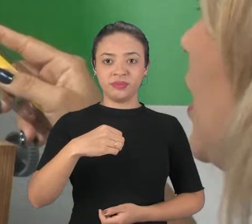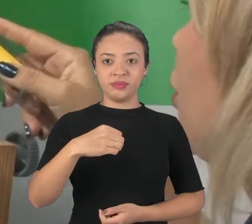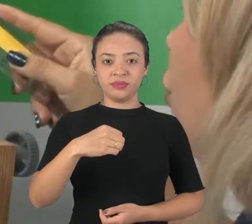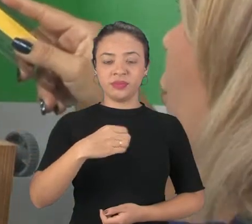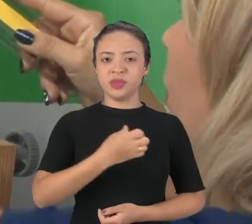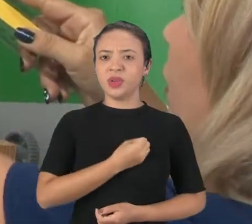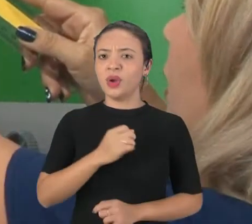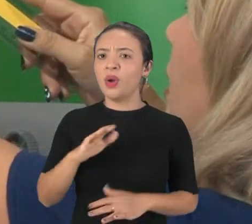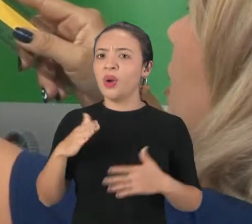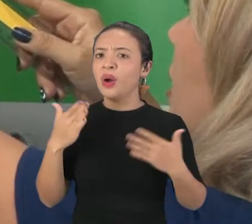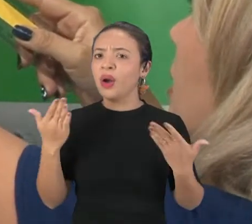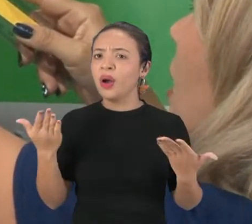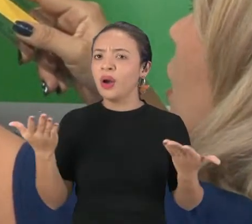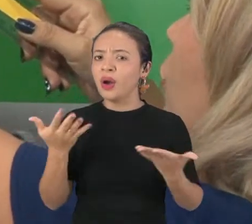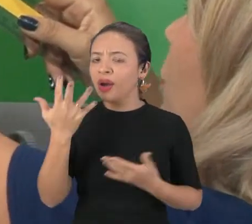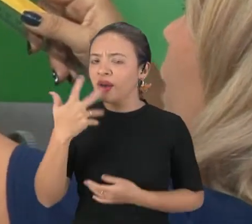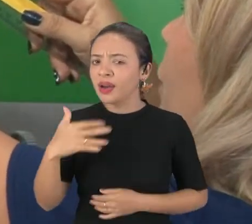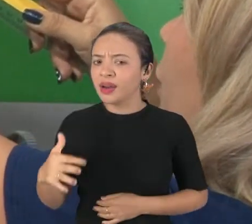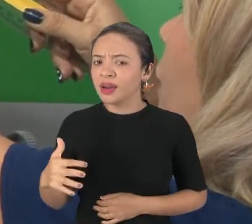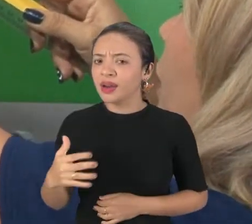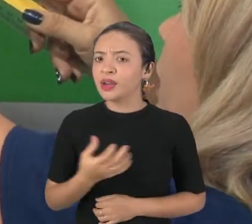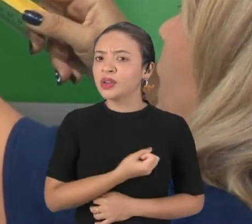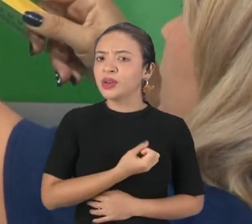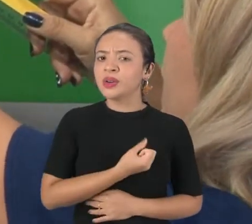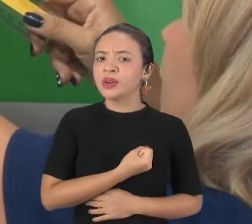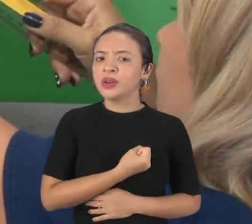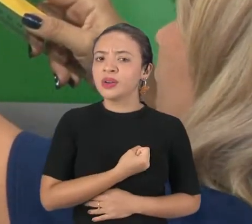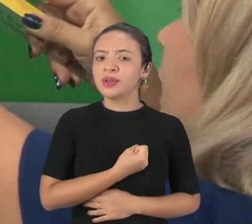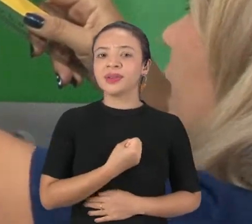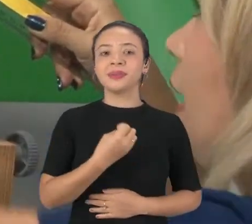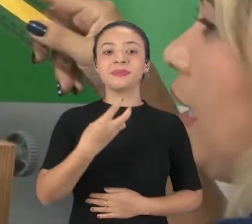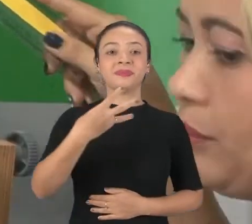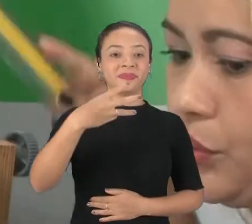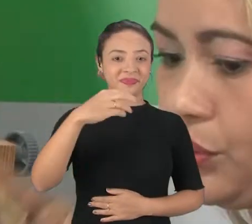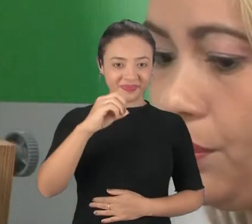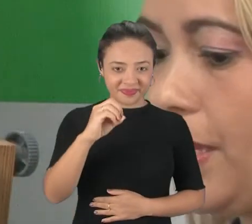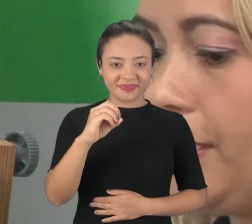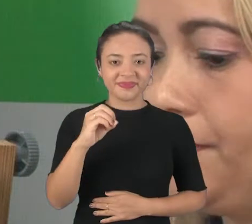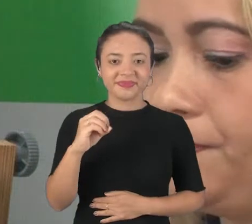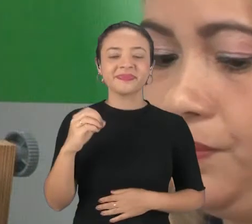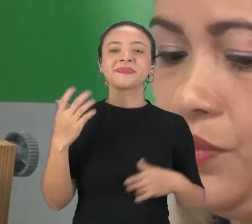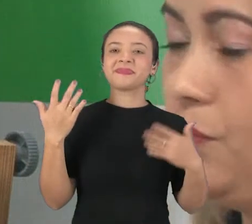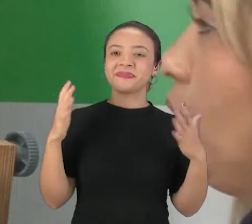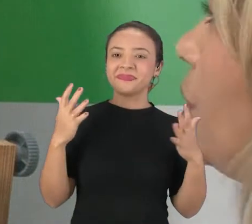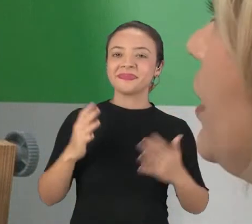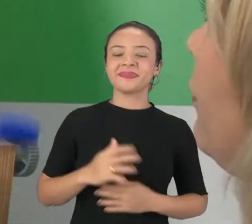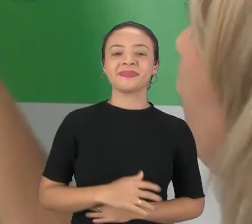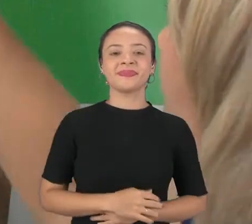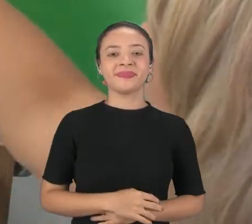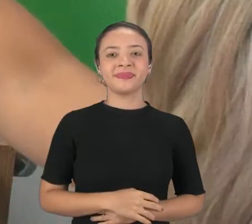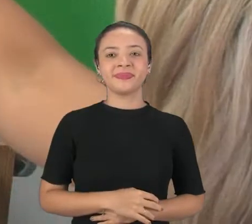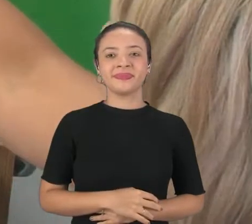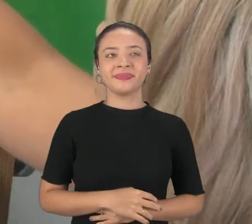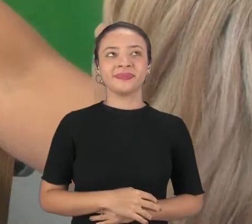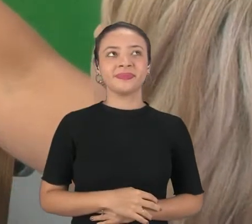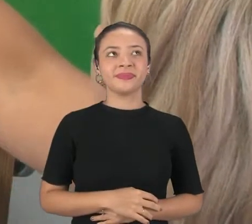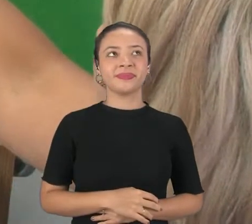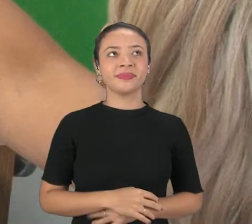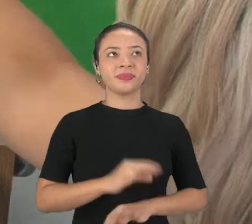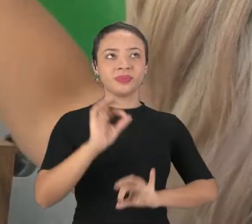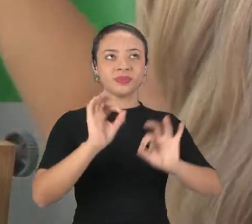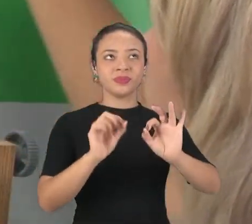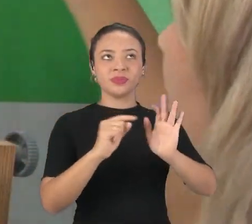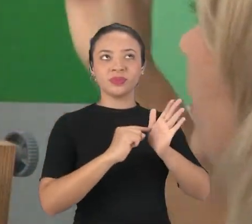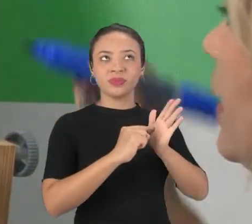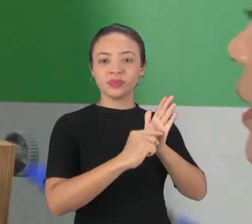Qual será este número crianças número 1 30 muito bem o grifar que